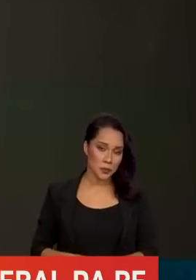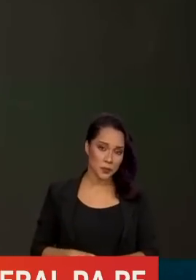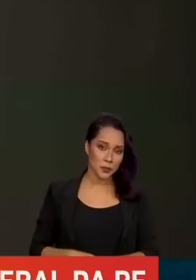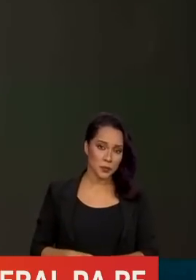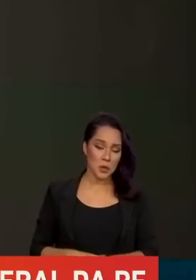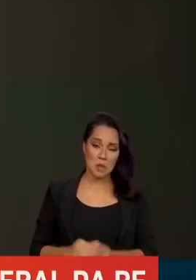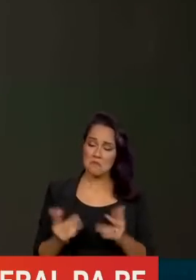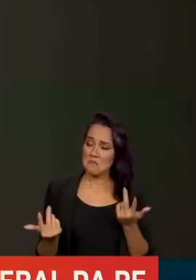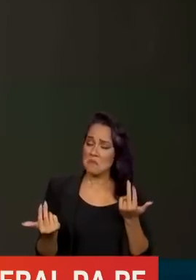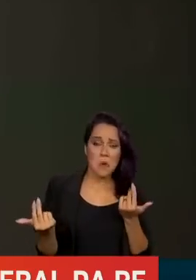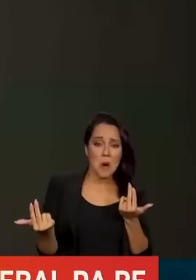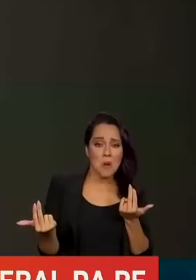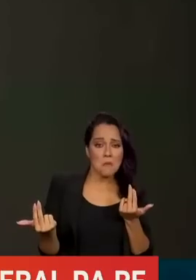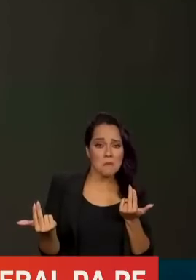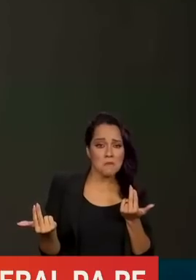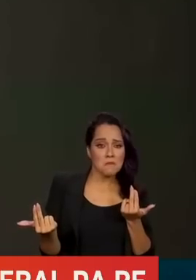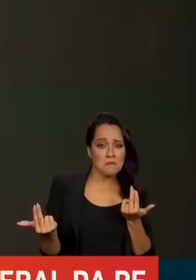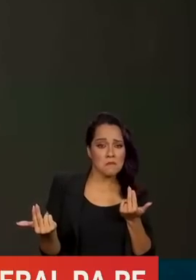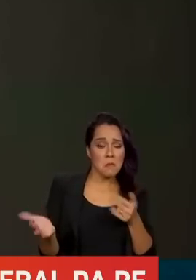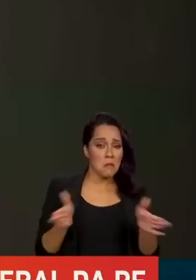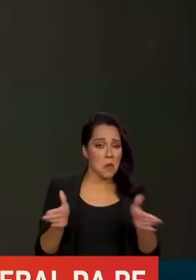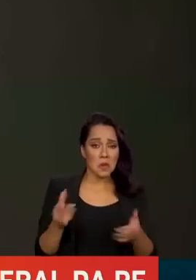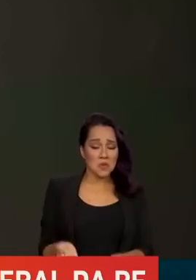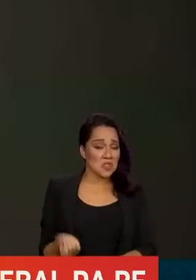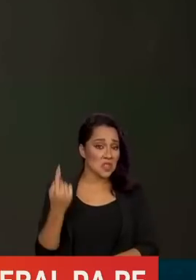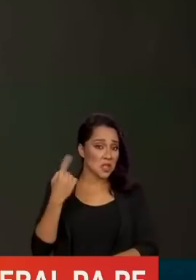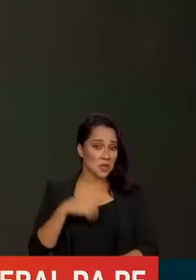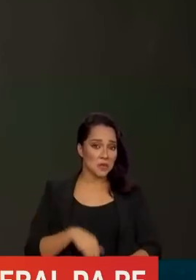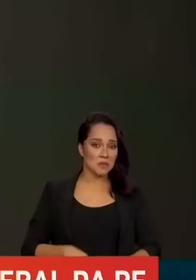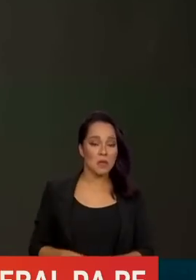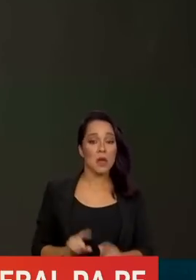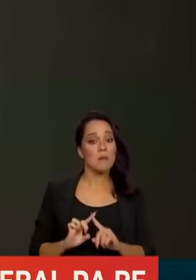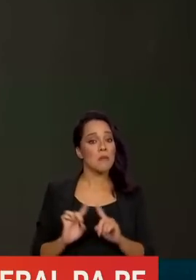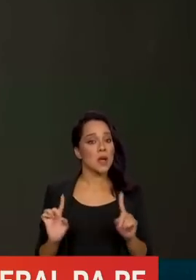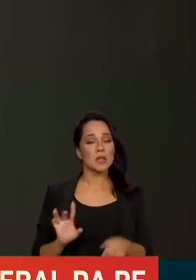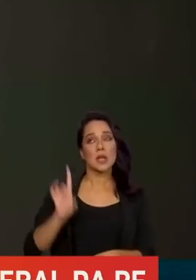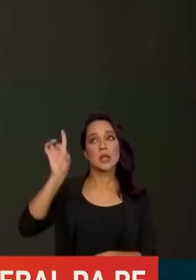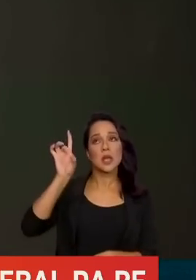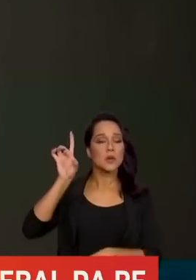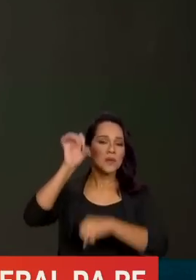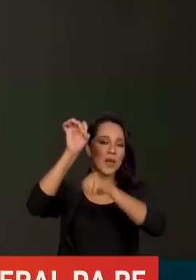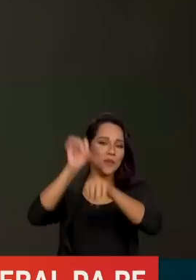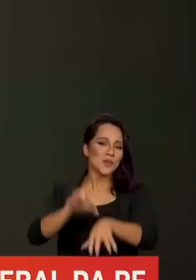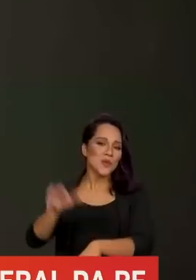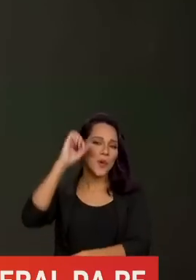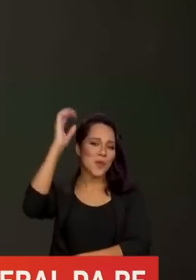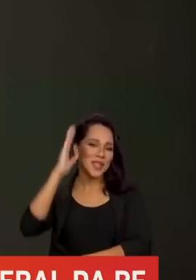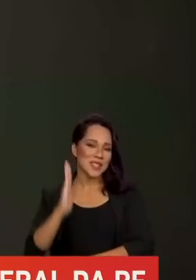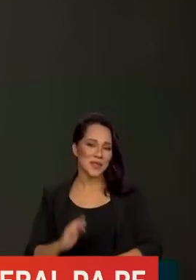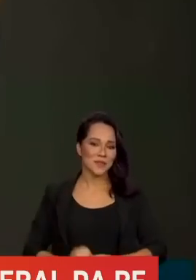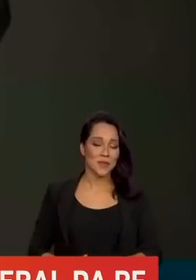o fenômeno é o mesmo tempos estranhos mas Deus abençoou o Brasil